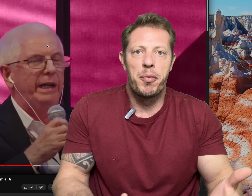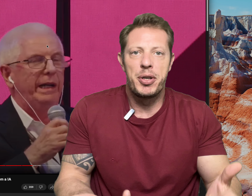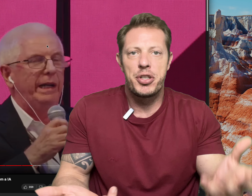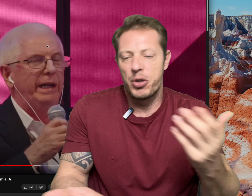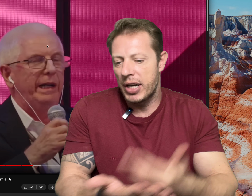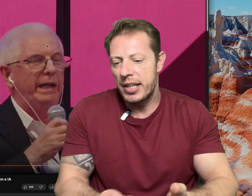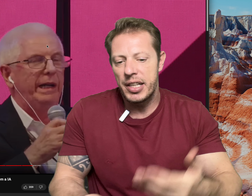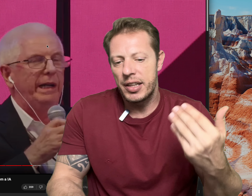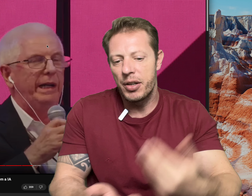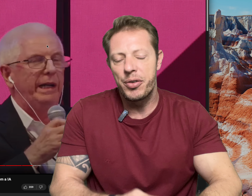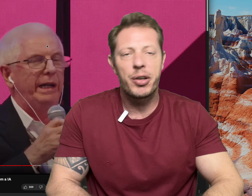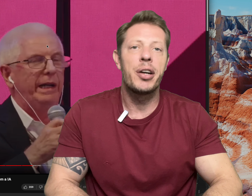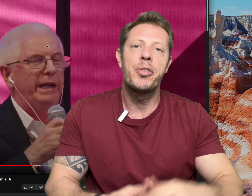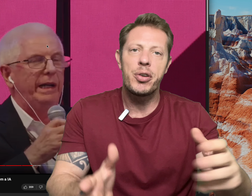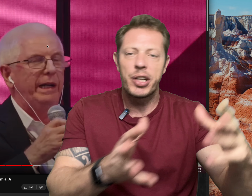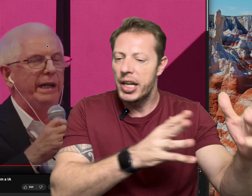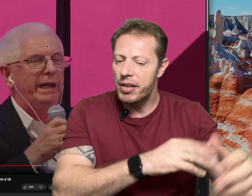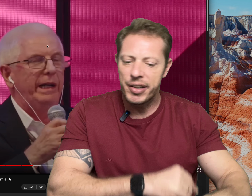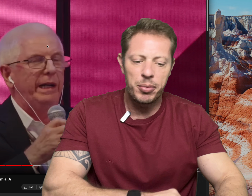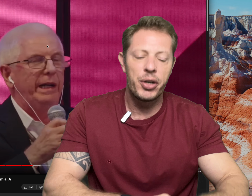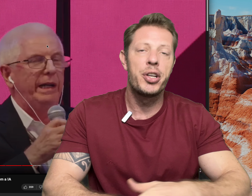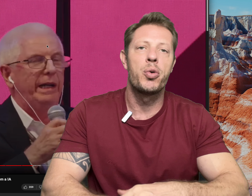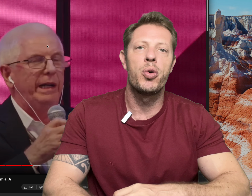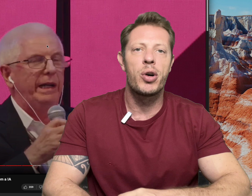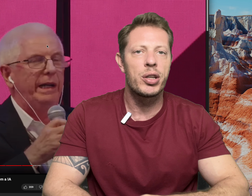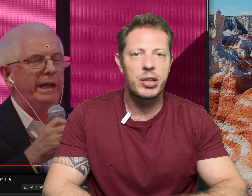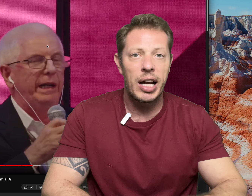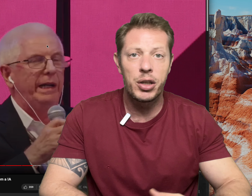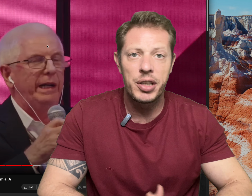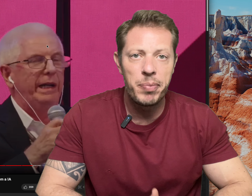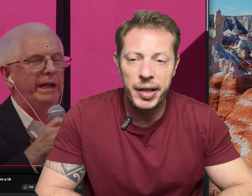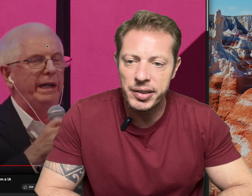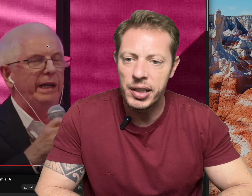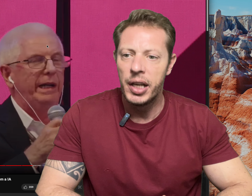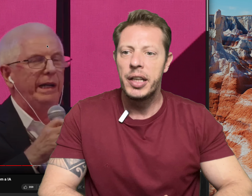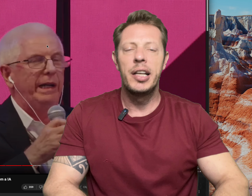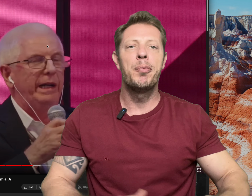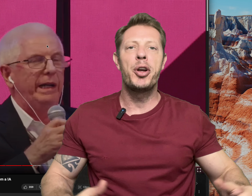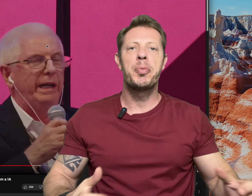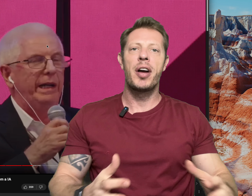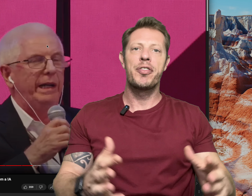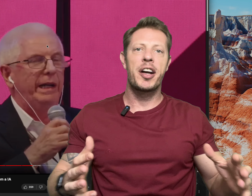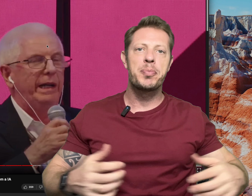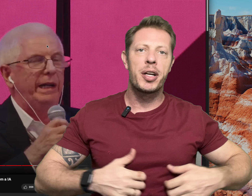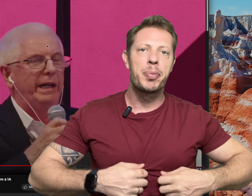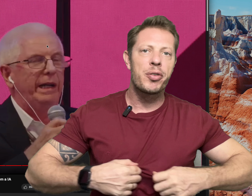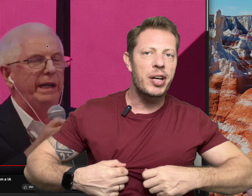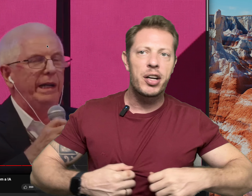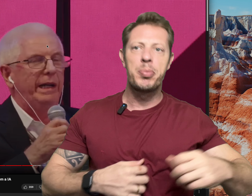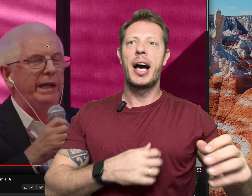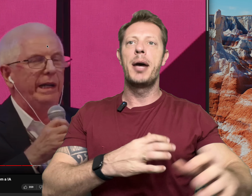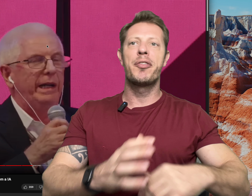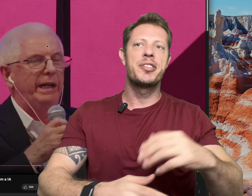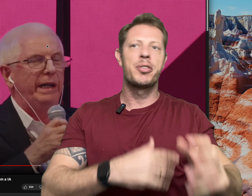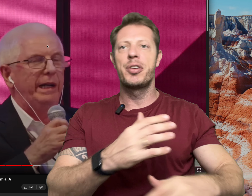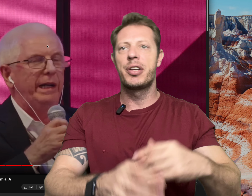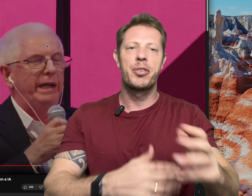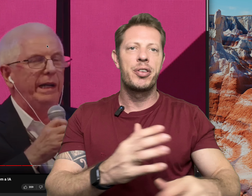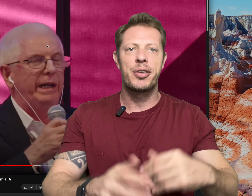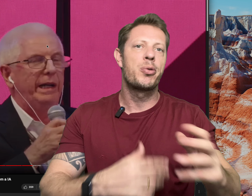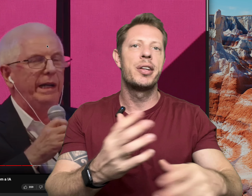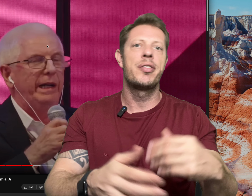o chefão pediu e o cara tem que ter eu não sei o que, ele vai ter uma reunião com outro cara da outra empresa e ele não pode ficar esperando pelos caras do BI pra